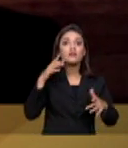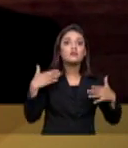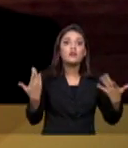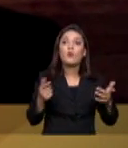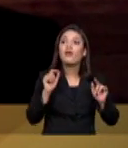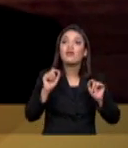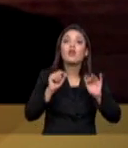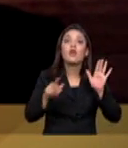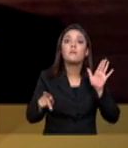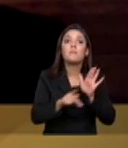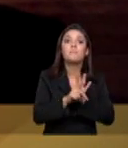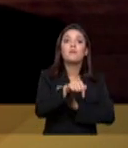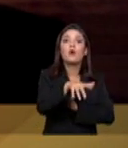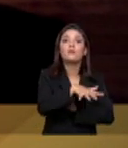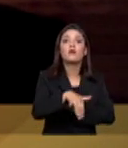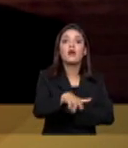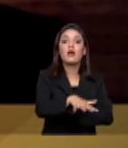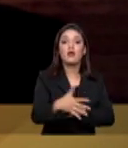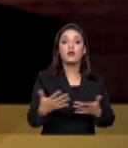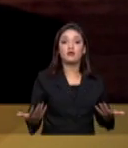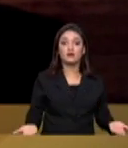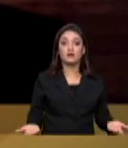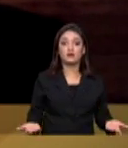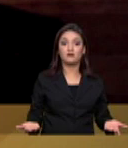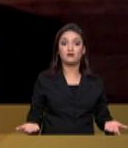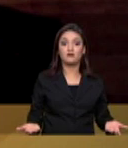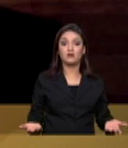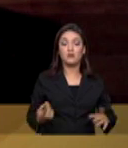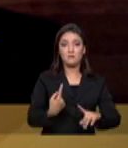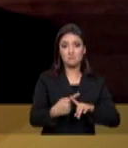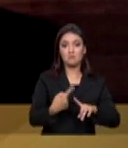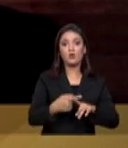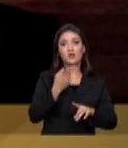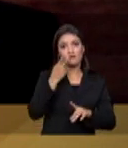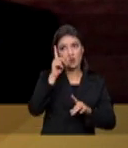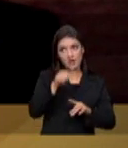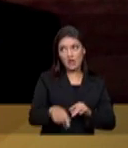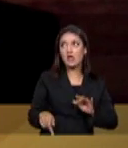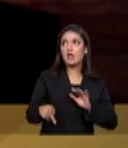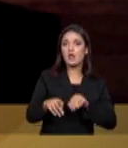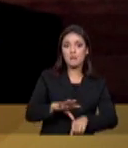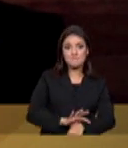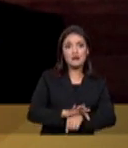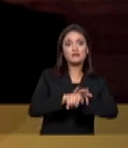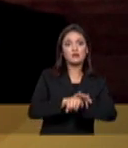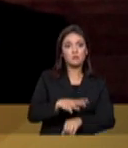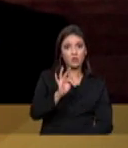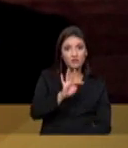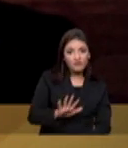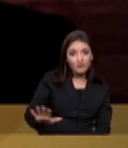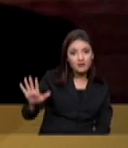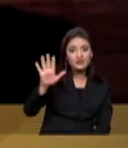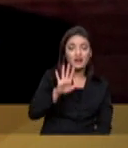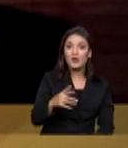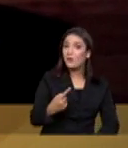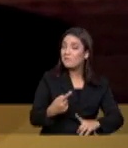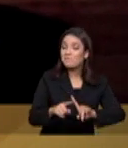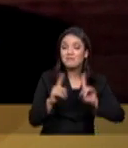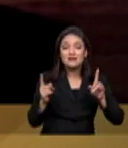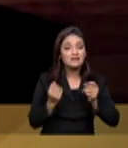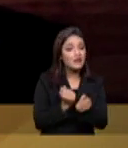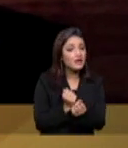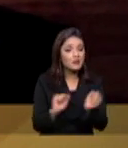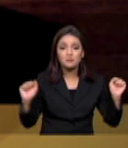titularidade da área de Bom dia do patrimônio público Federal uma vez se viu